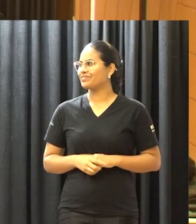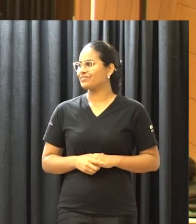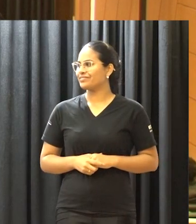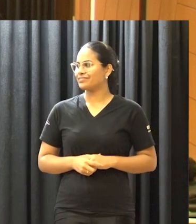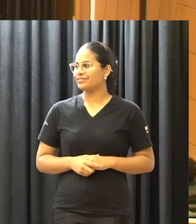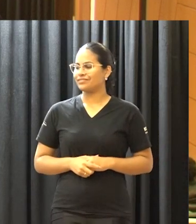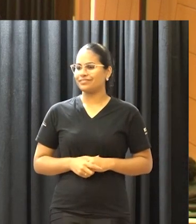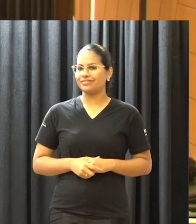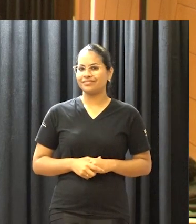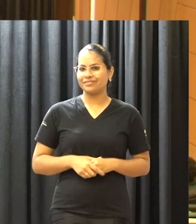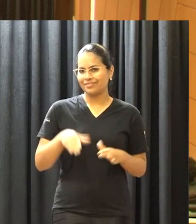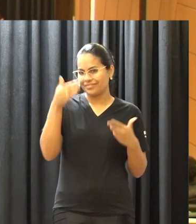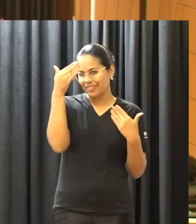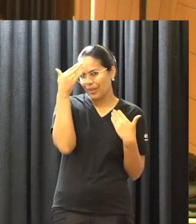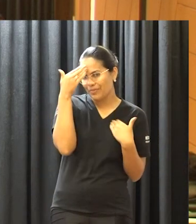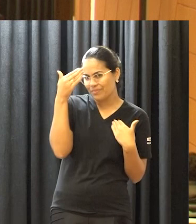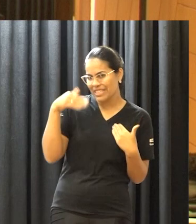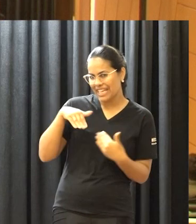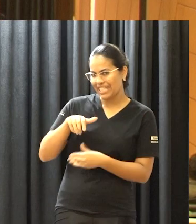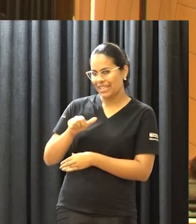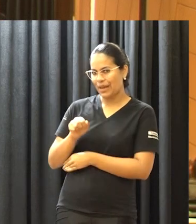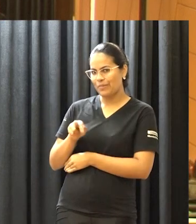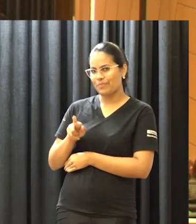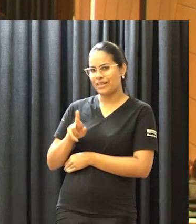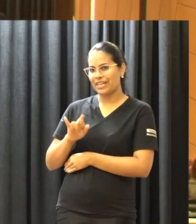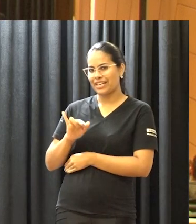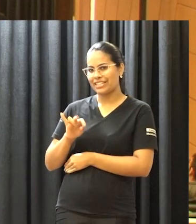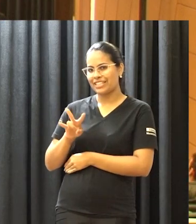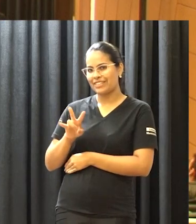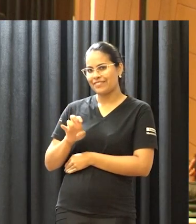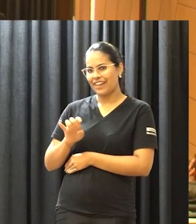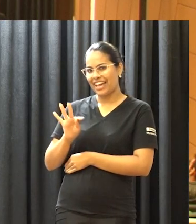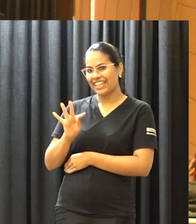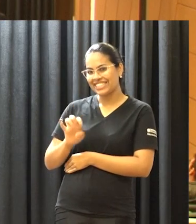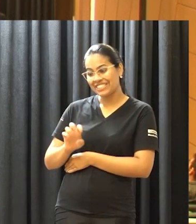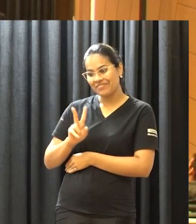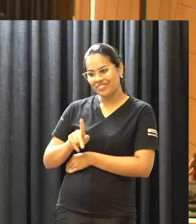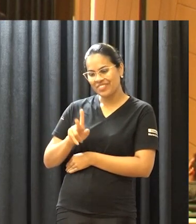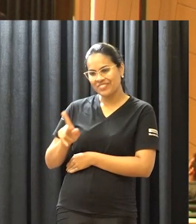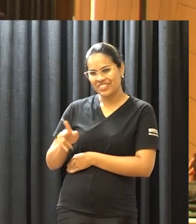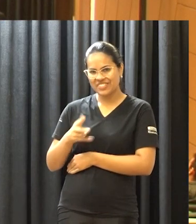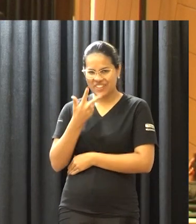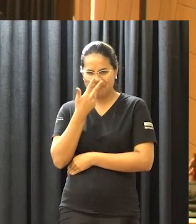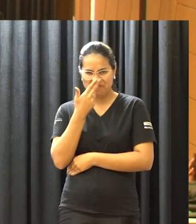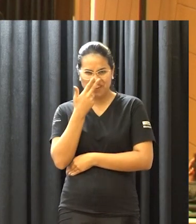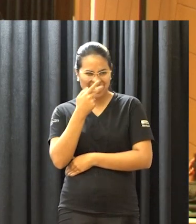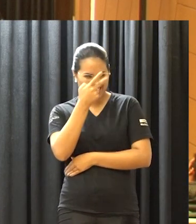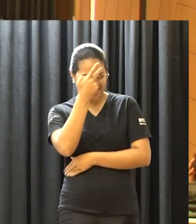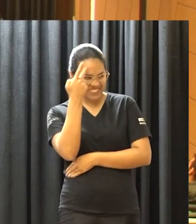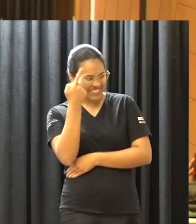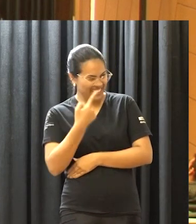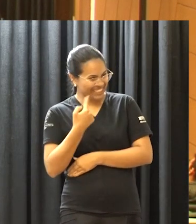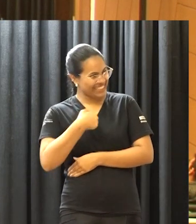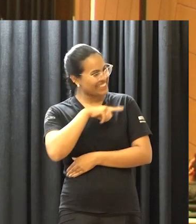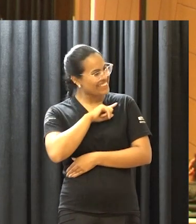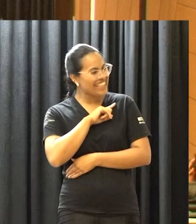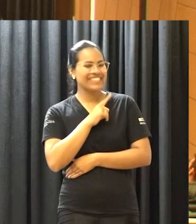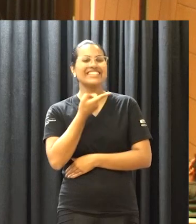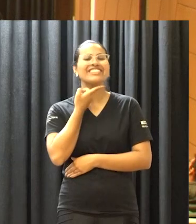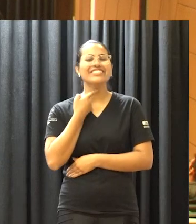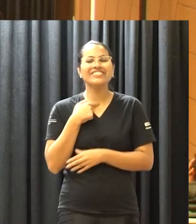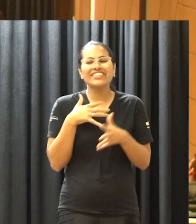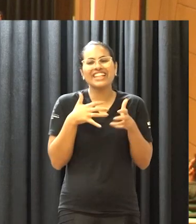Então, agradeço a professora Marivete, aquelas pessoas que dá vontade de a gente ficar perto para ver se pega um pouquinho do